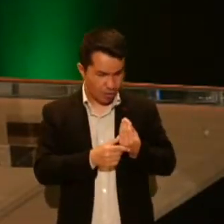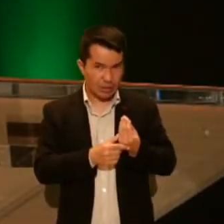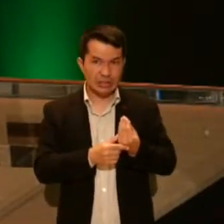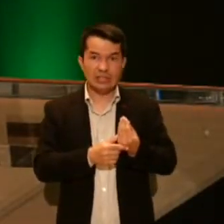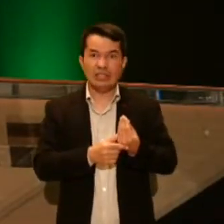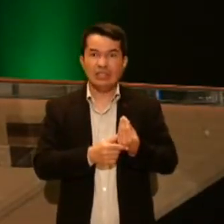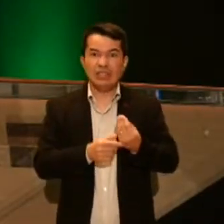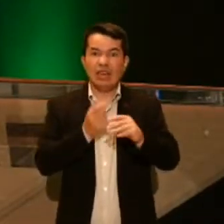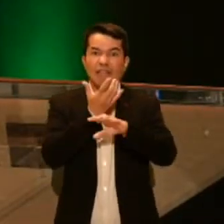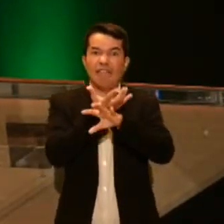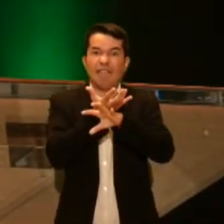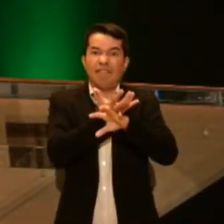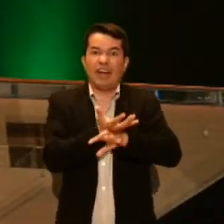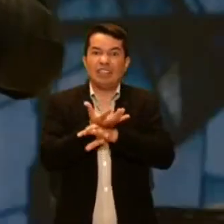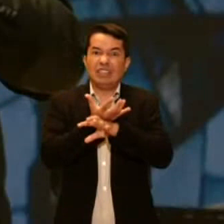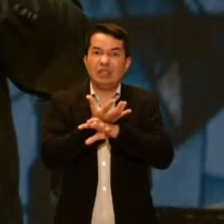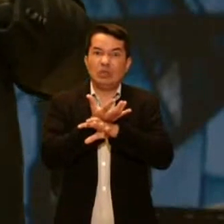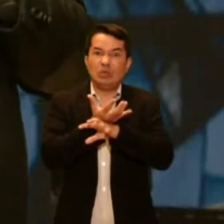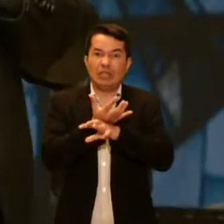Sabe,